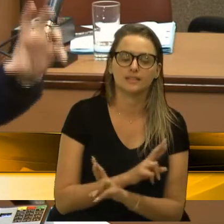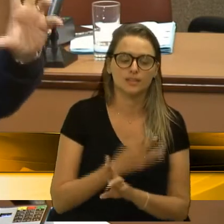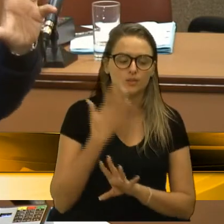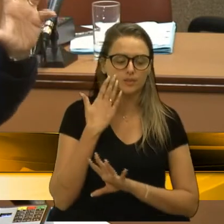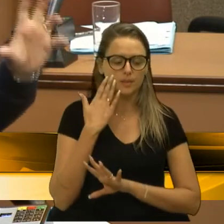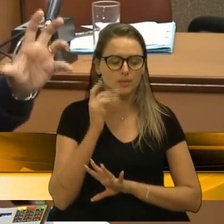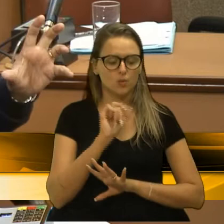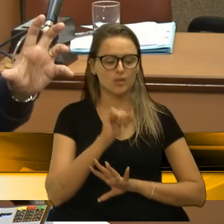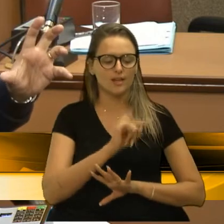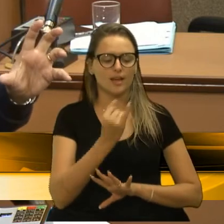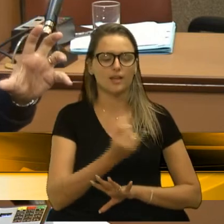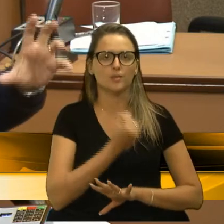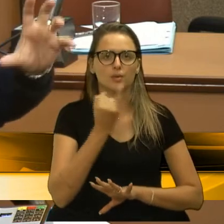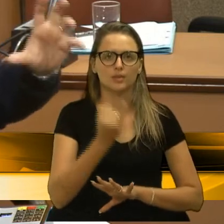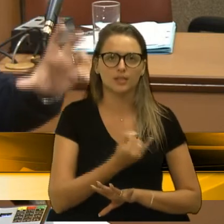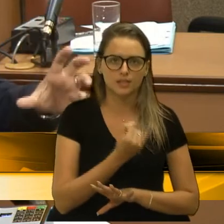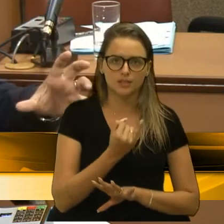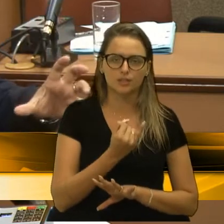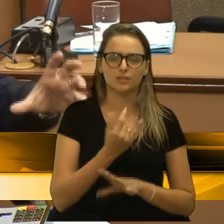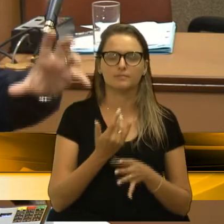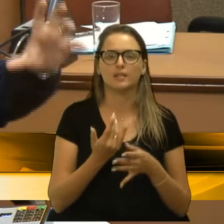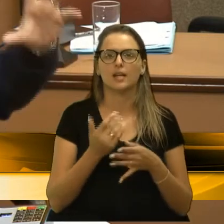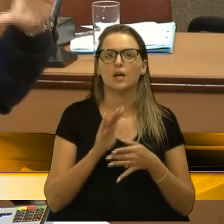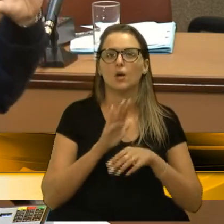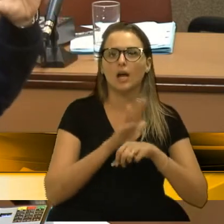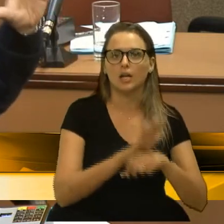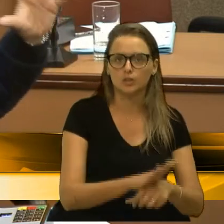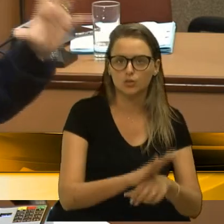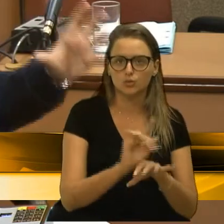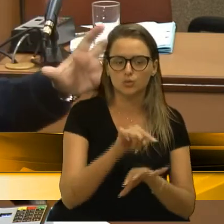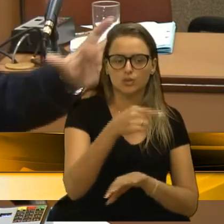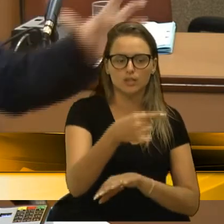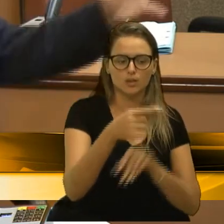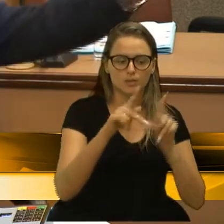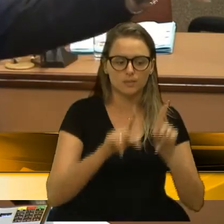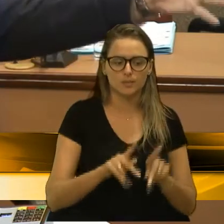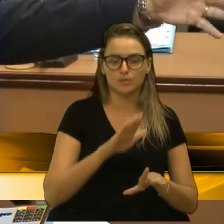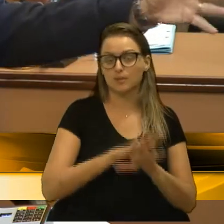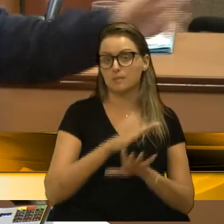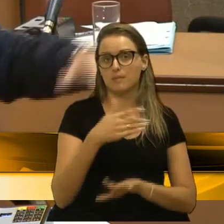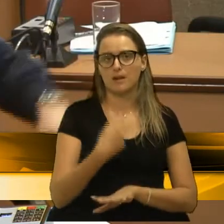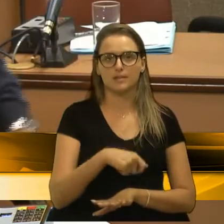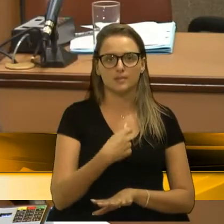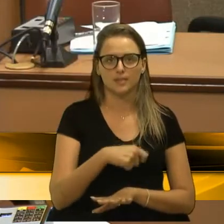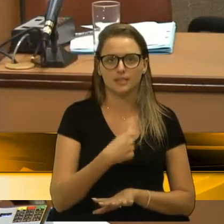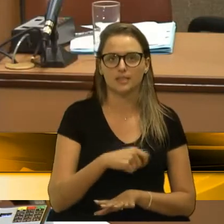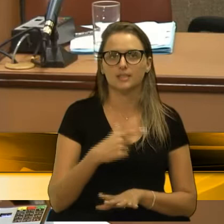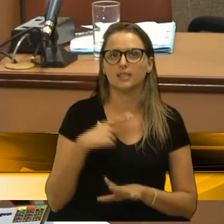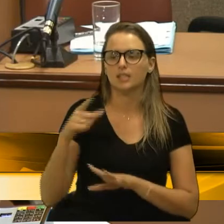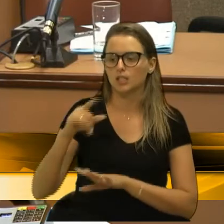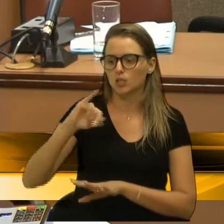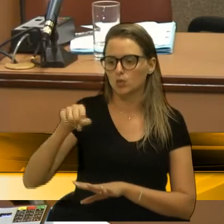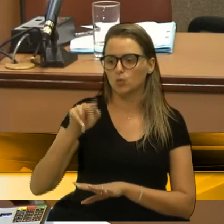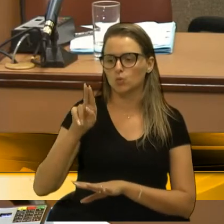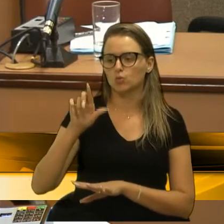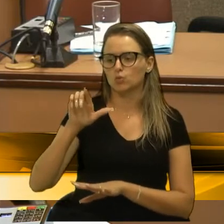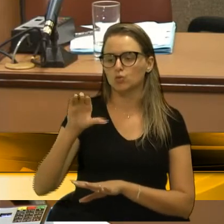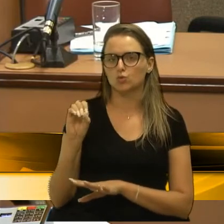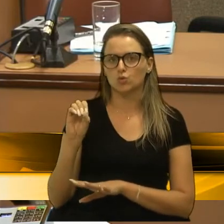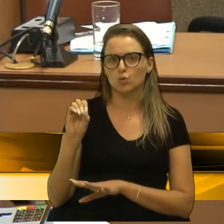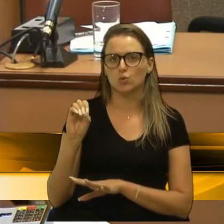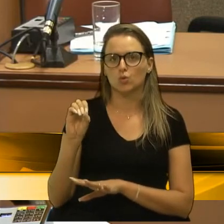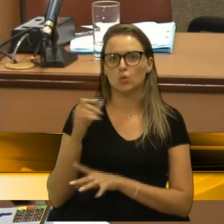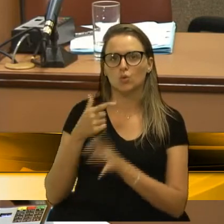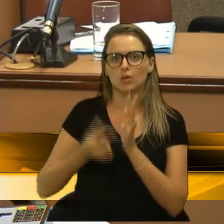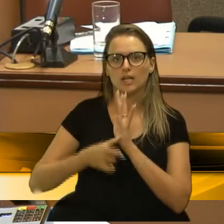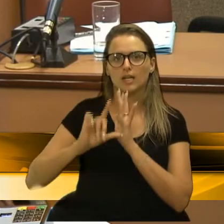que é a solidariedade, com o próximo, principalmente com aqueles que mais precisam. Nos relatava o Júlio da Faz na tribuna há uns